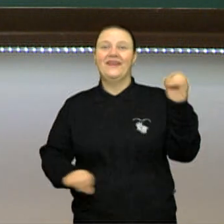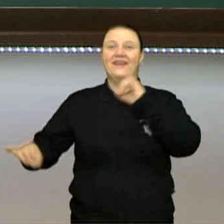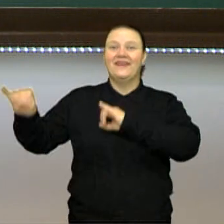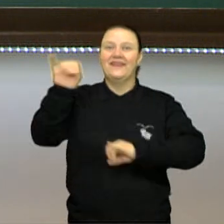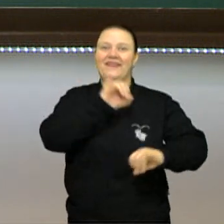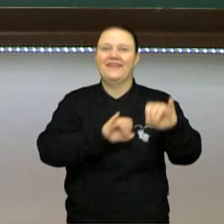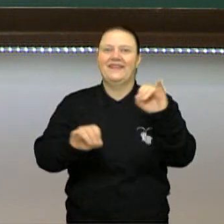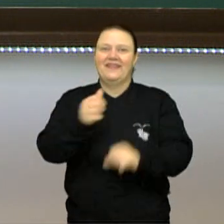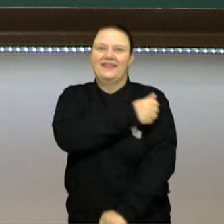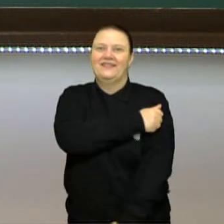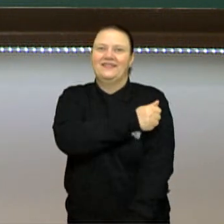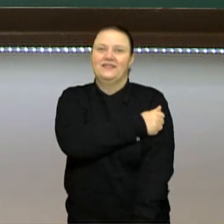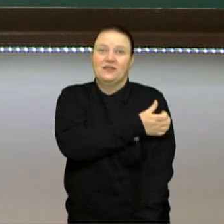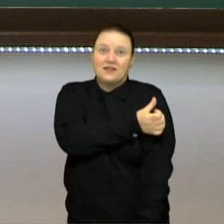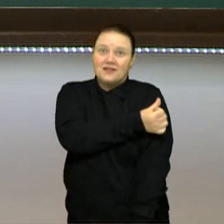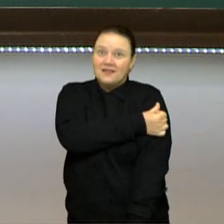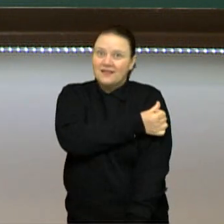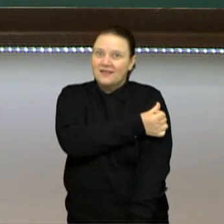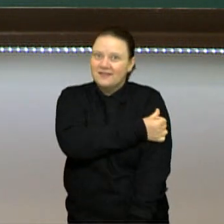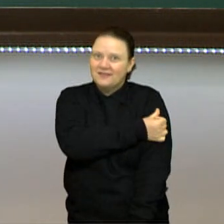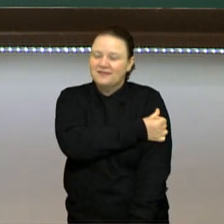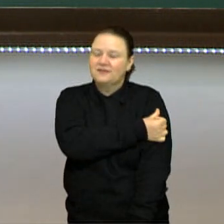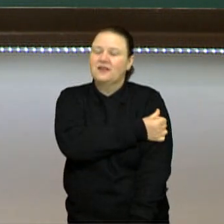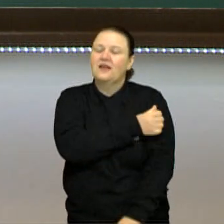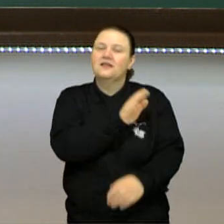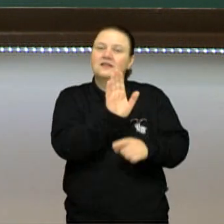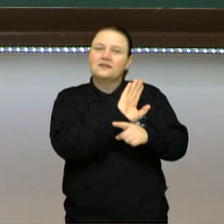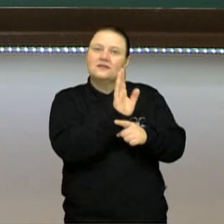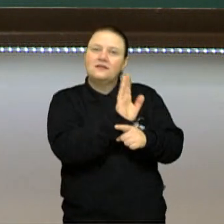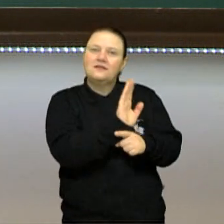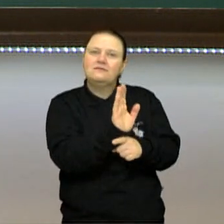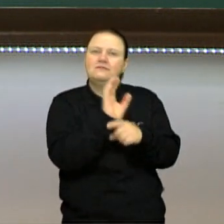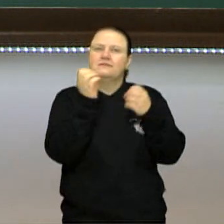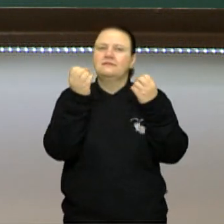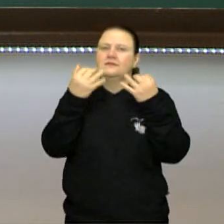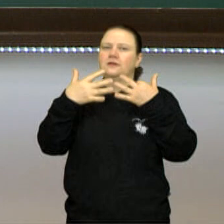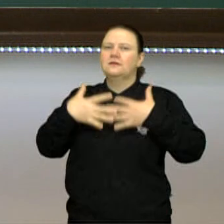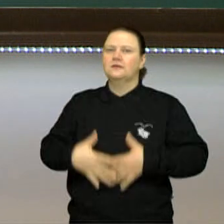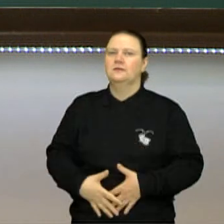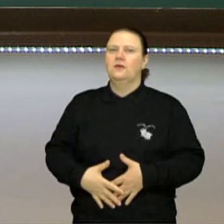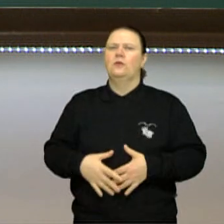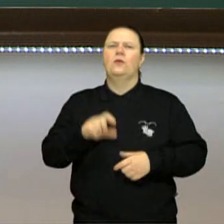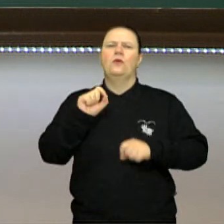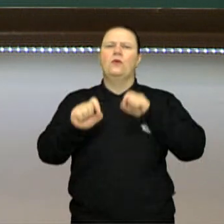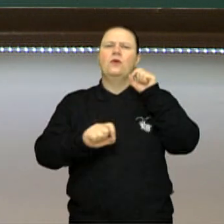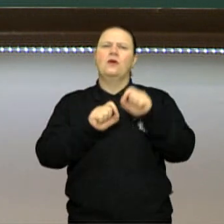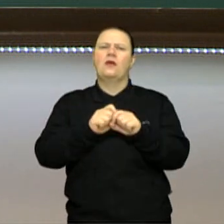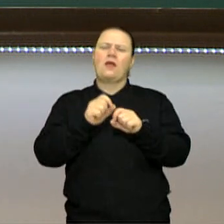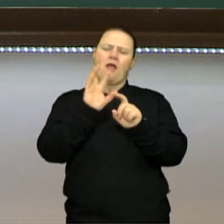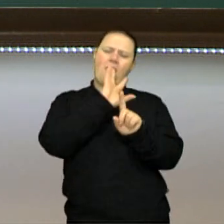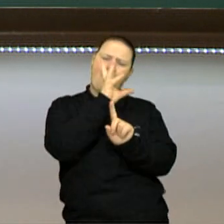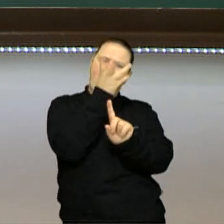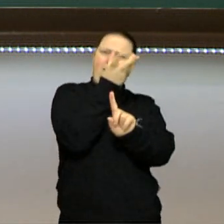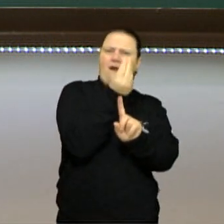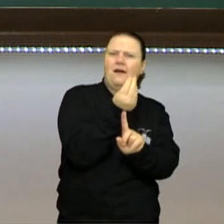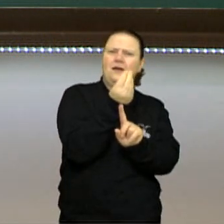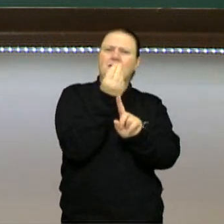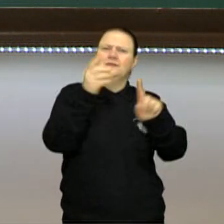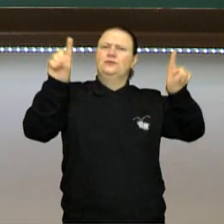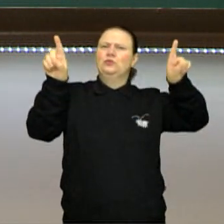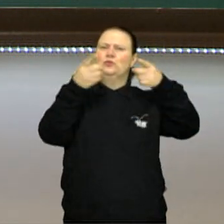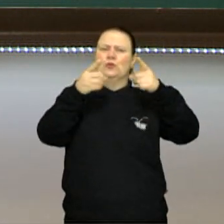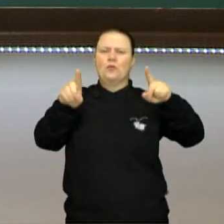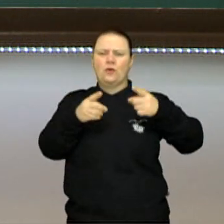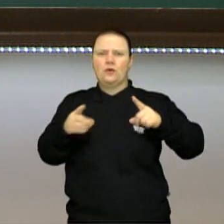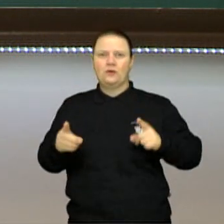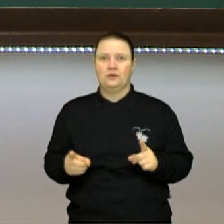Olá, estudantes do 6º ano! Nesse vídeo nós vamos falar sobre arte pré-cabraliana, música.